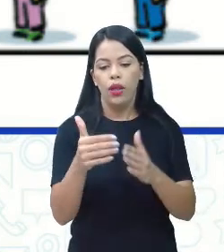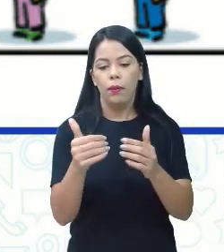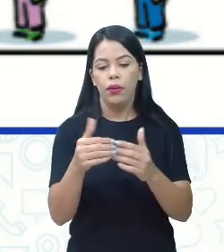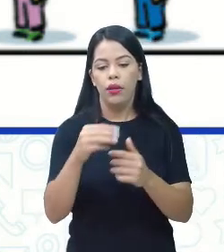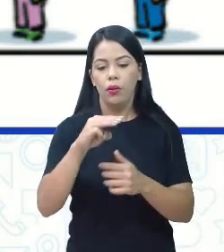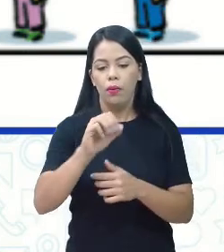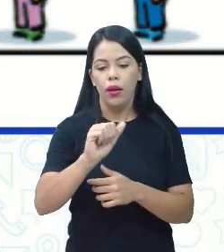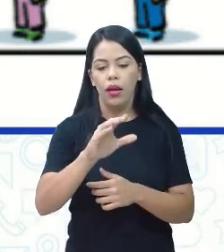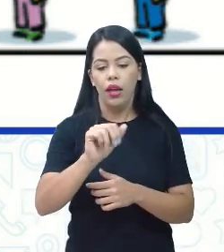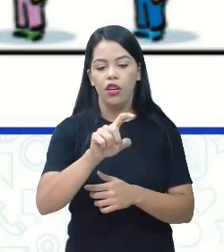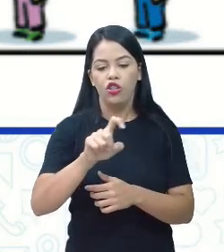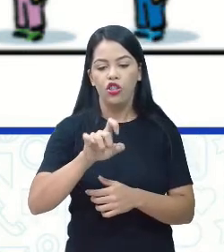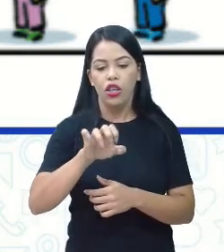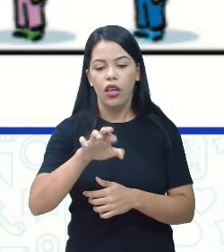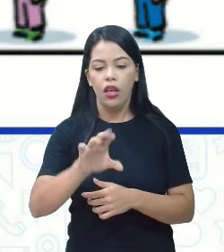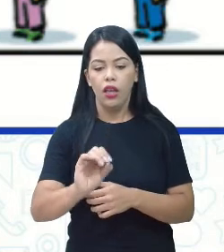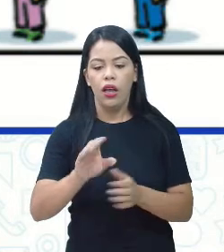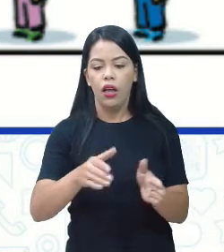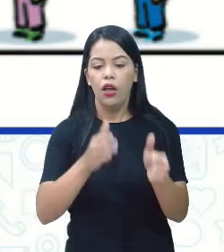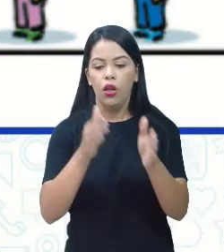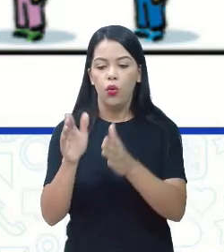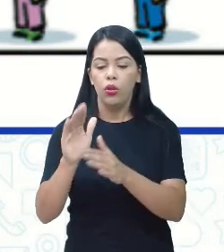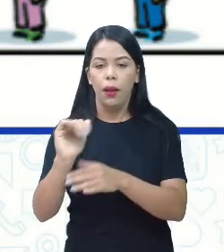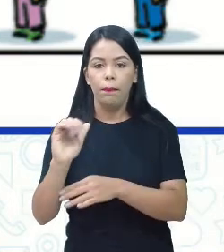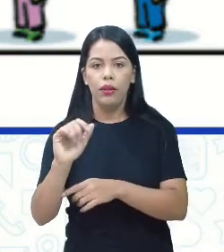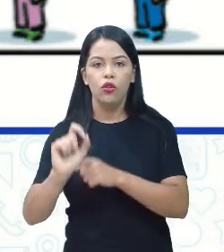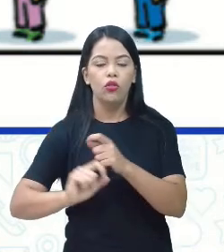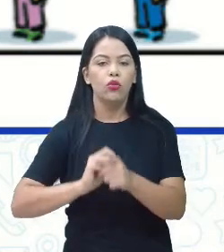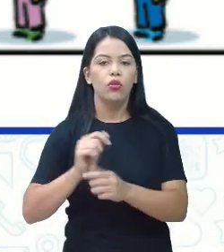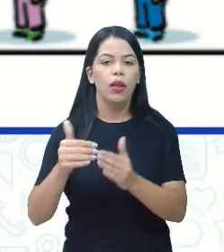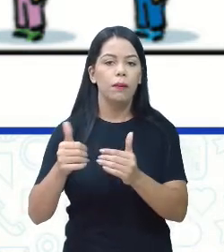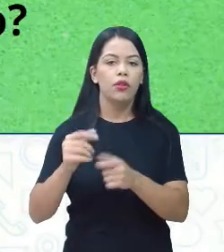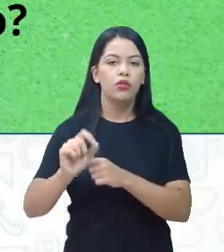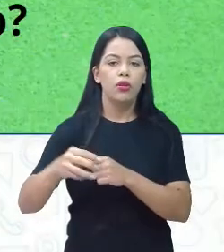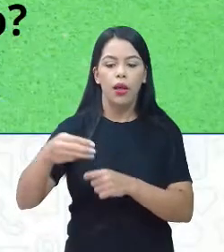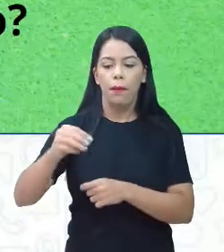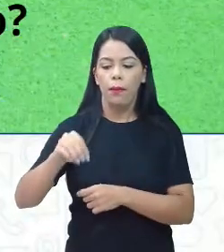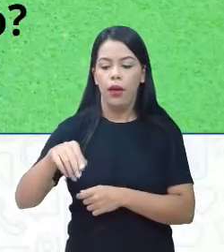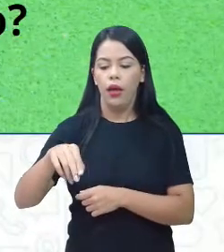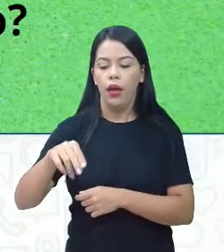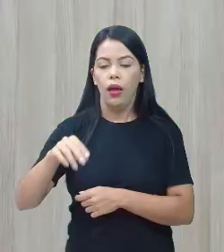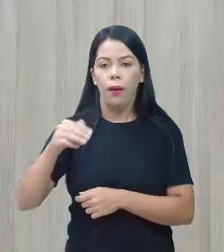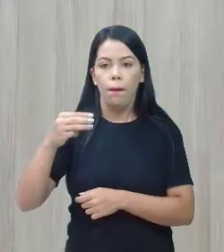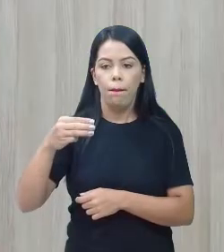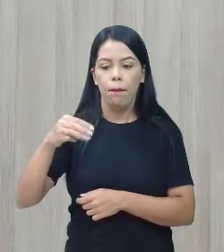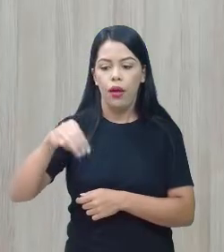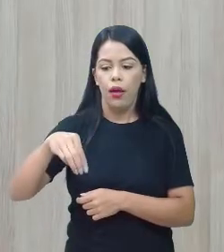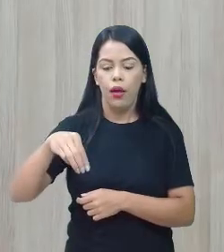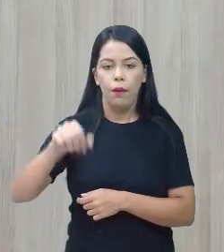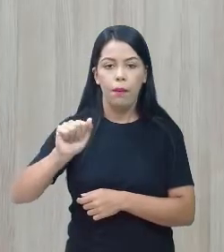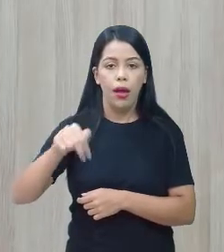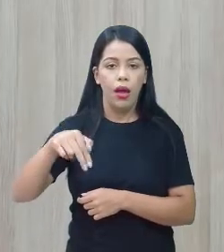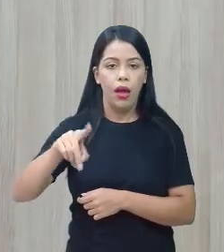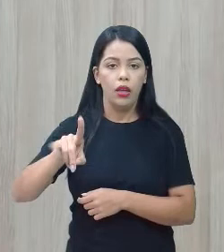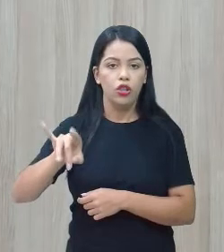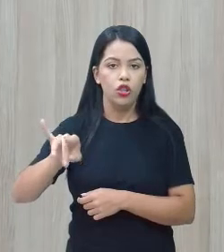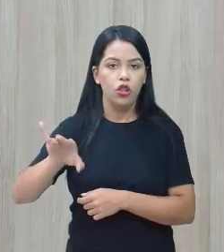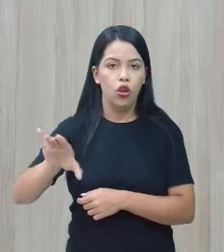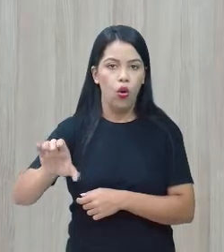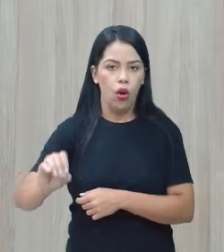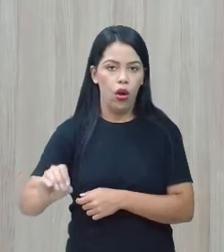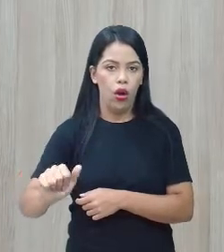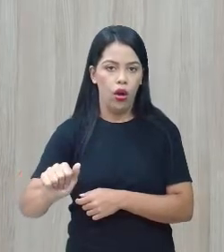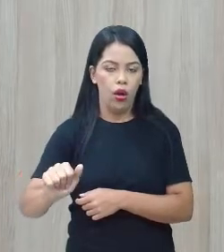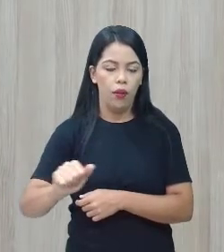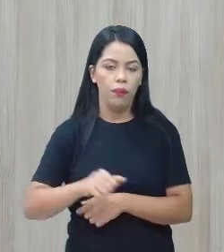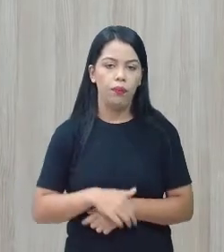mandioca. E aí, é a mesma coisa quando eu digo macaxeira, aipim e mandioca? Se vocês fossem servir, vocês serviriam o